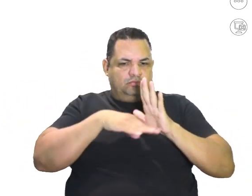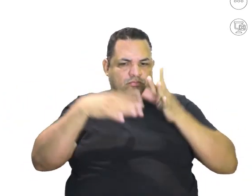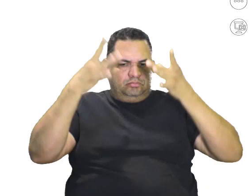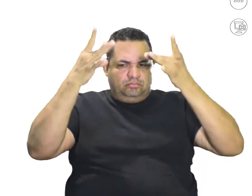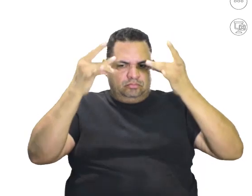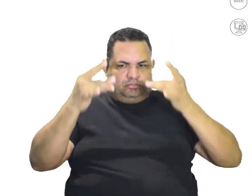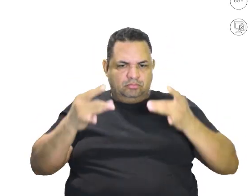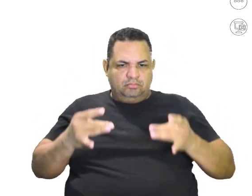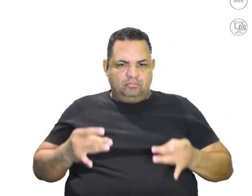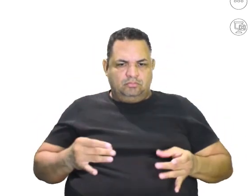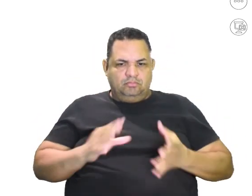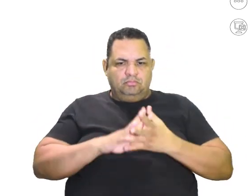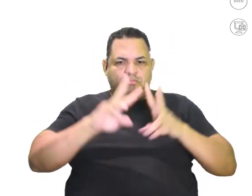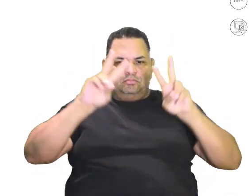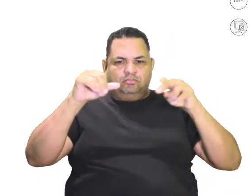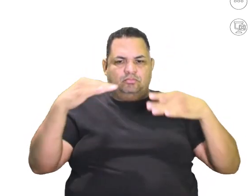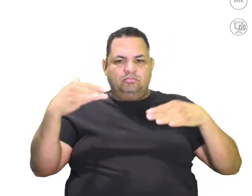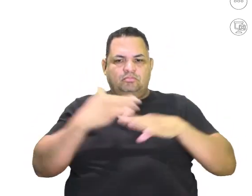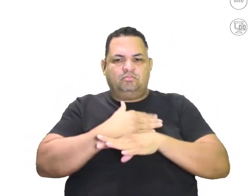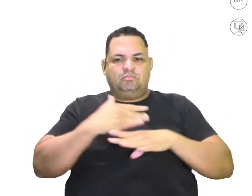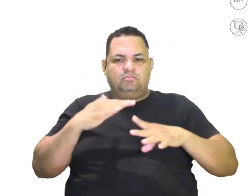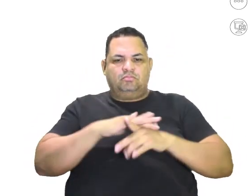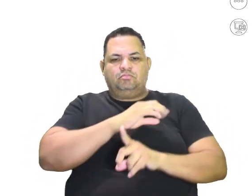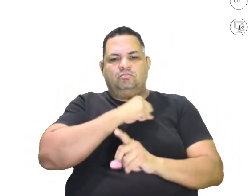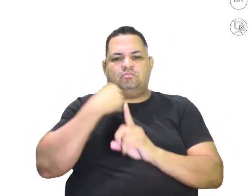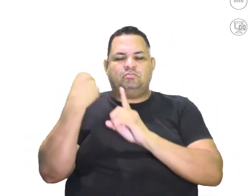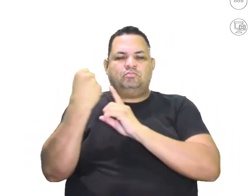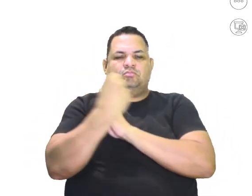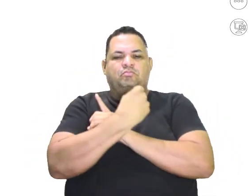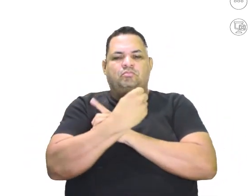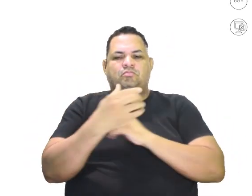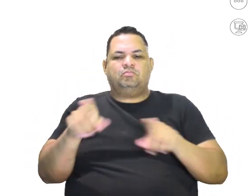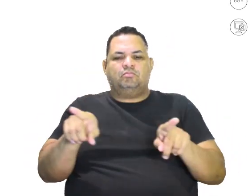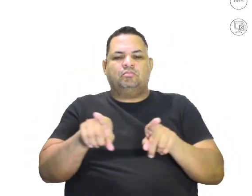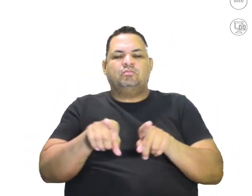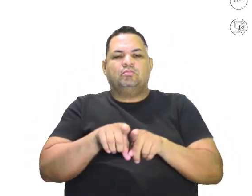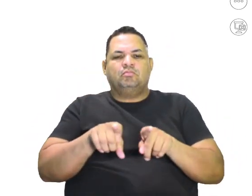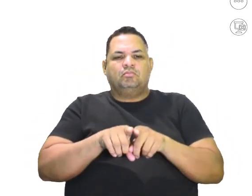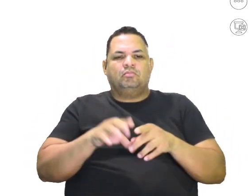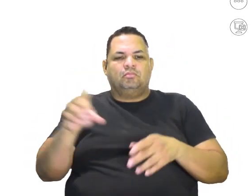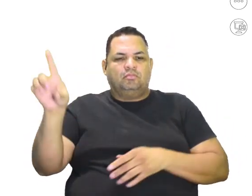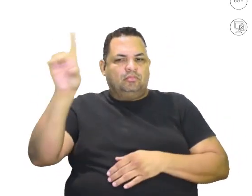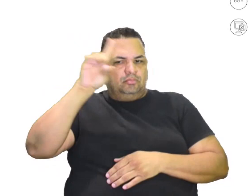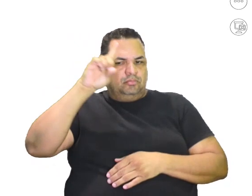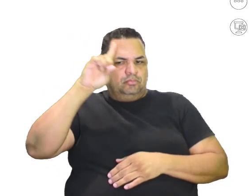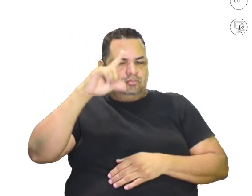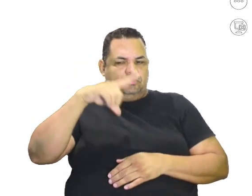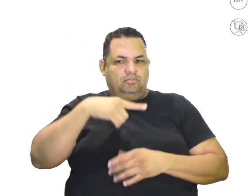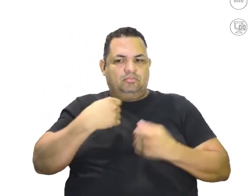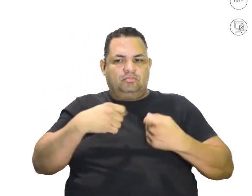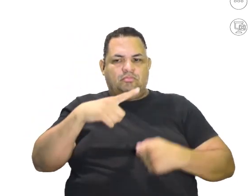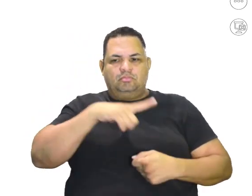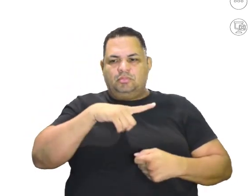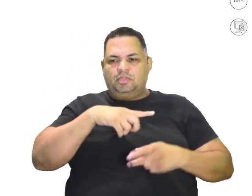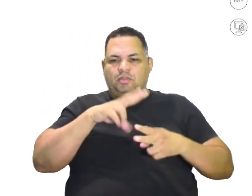e detalhada, e os temas urbanos, sociais e cotidianos. Ele teve todos esses